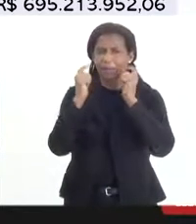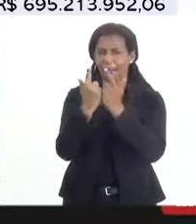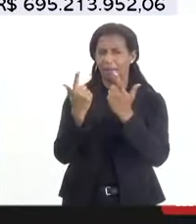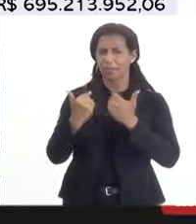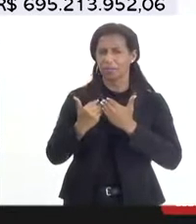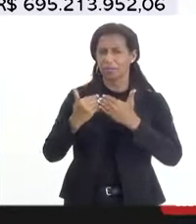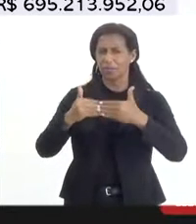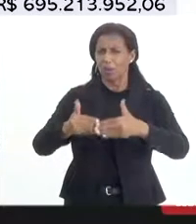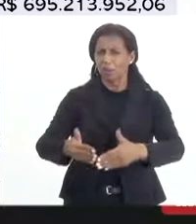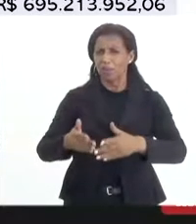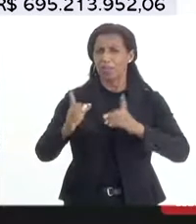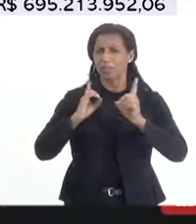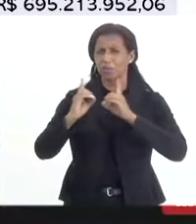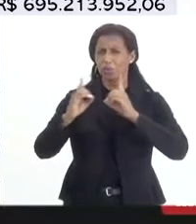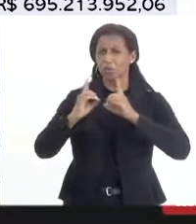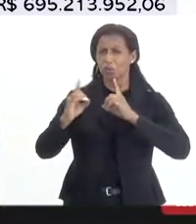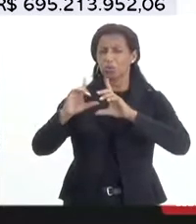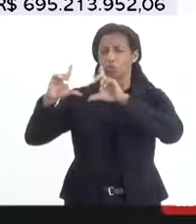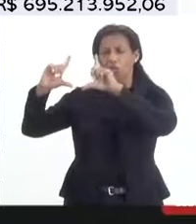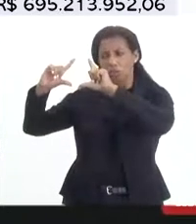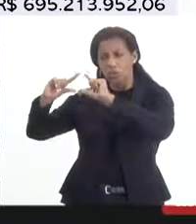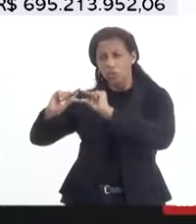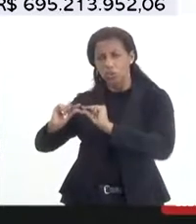discutir se seria ou não o caso de diminuir o valor de alguns